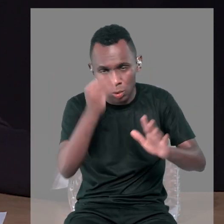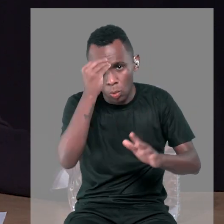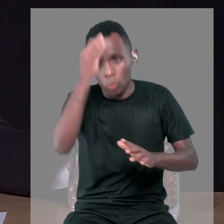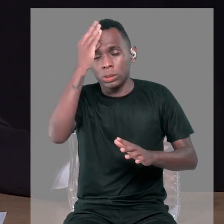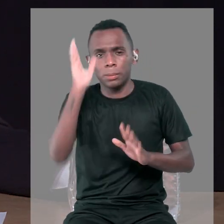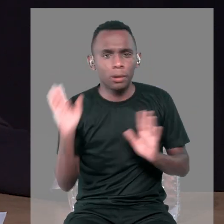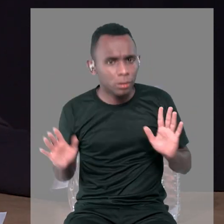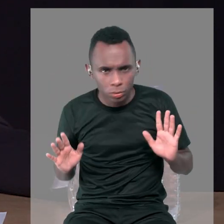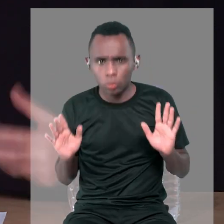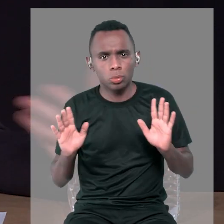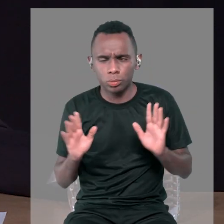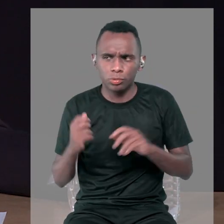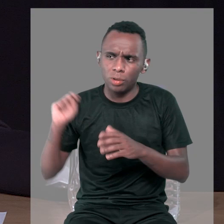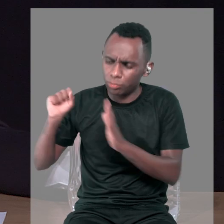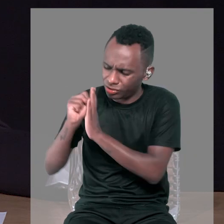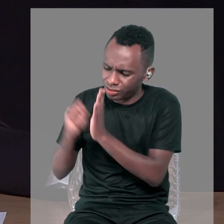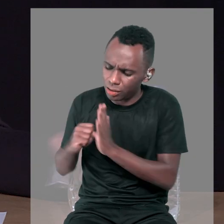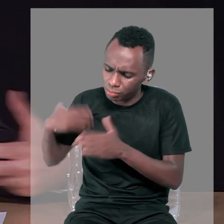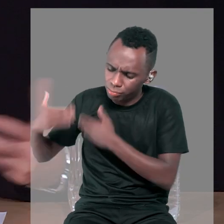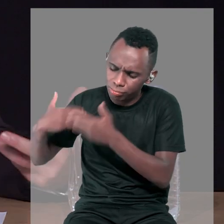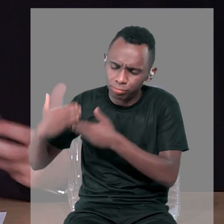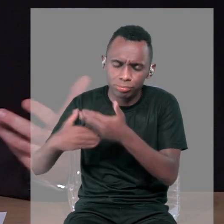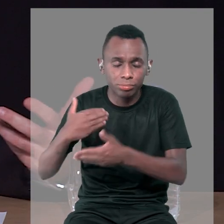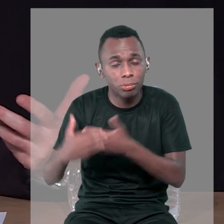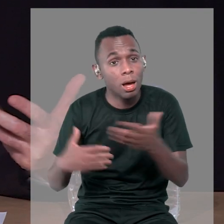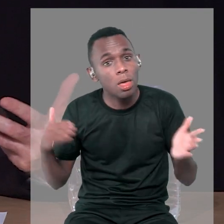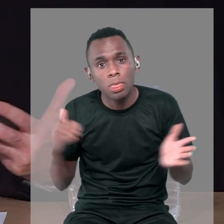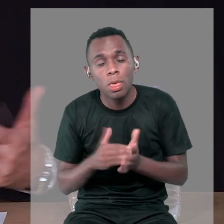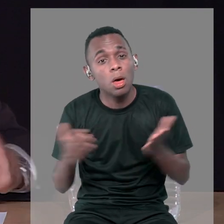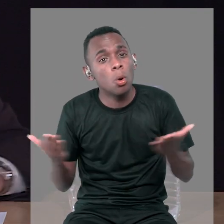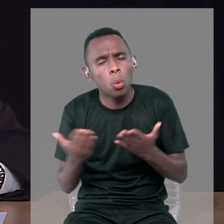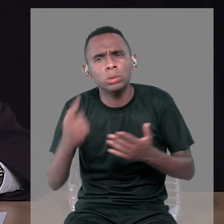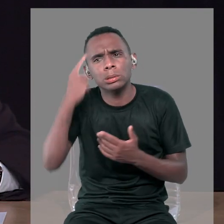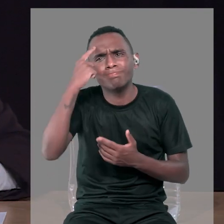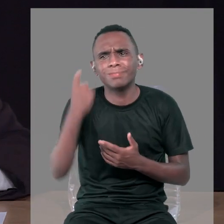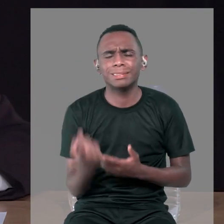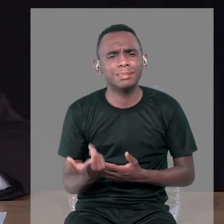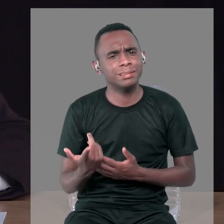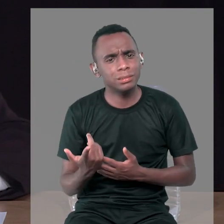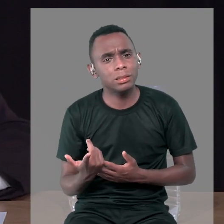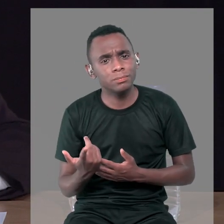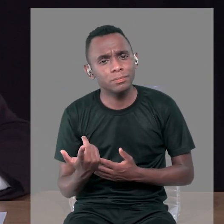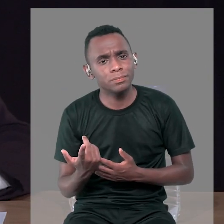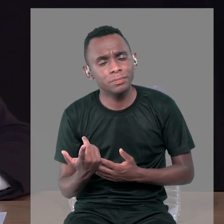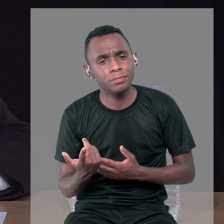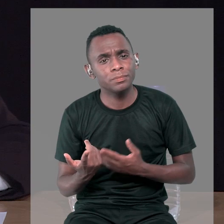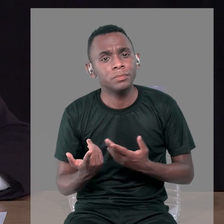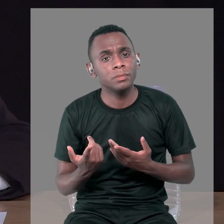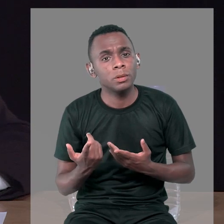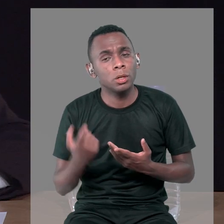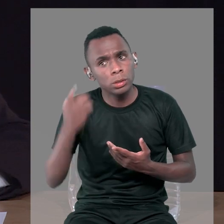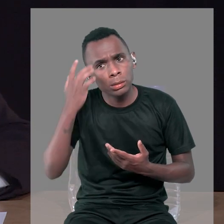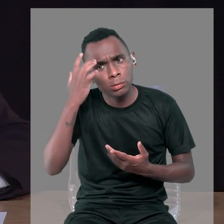atravessa os séculos e atravessa as civilizações. Até hoje é um pouco estranho, mas um grande clássico, da estratégia,